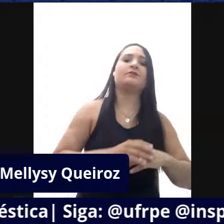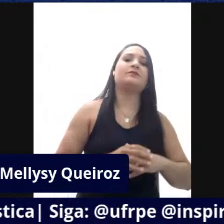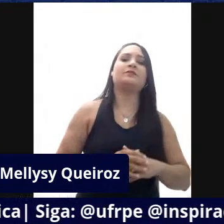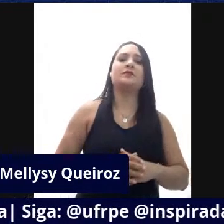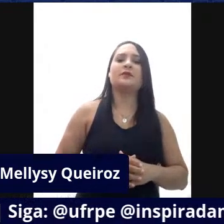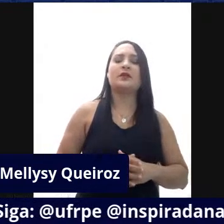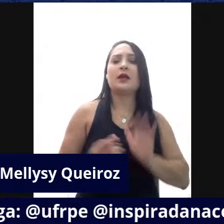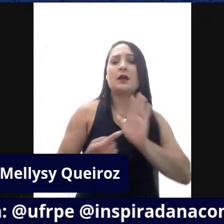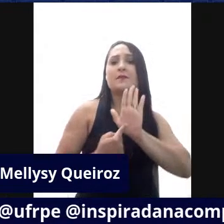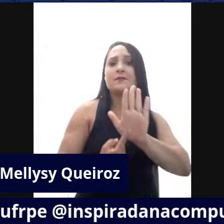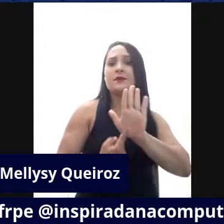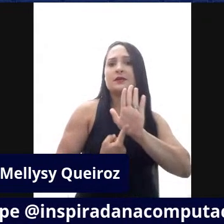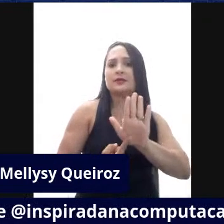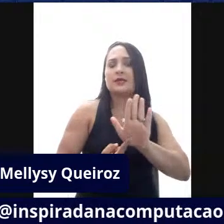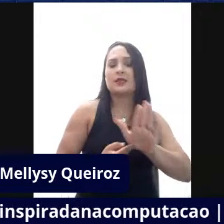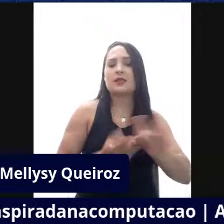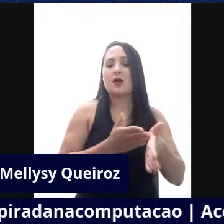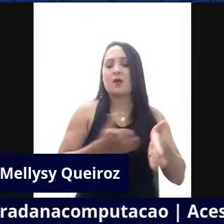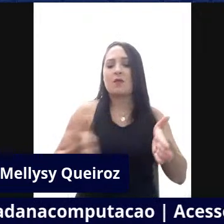de